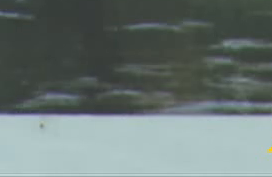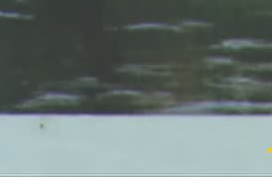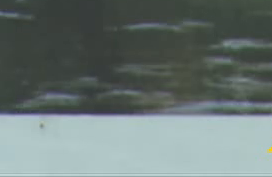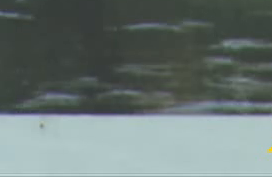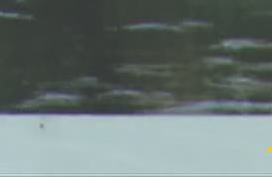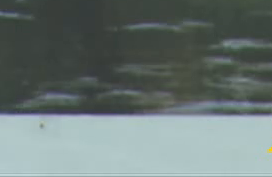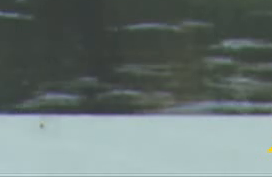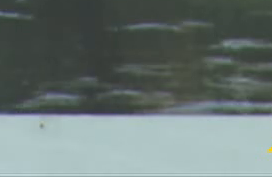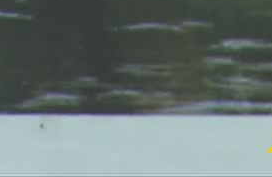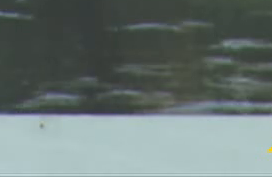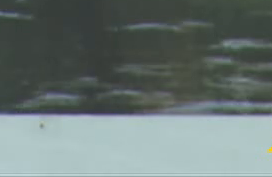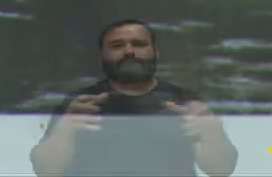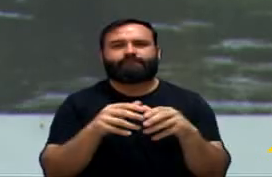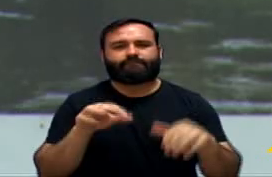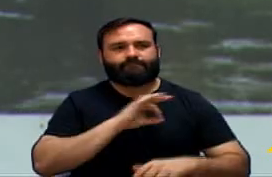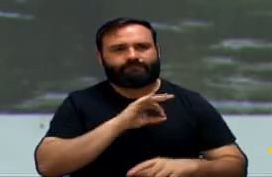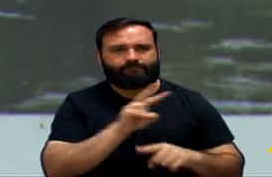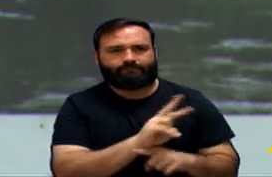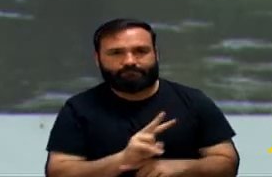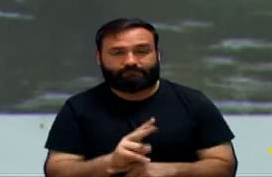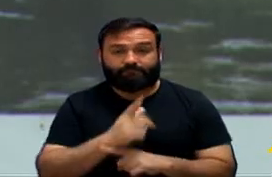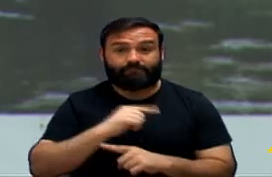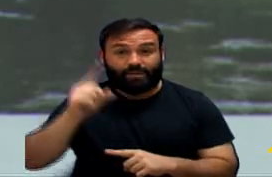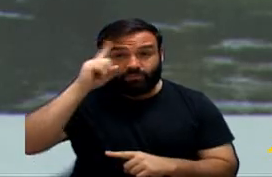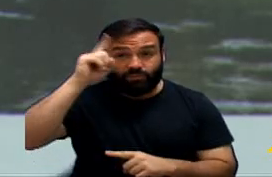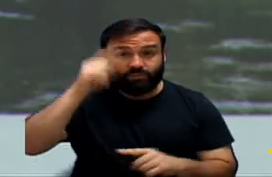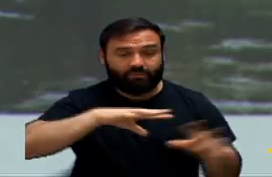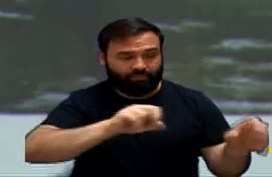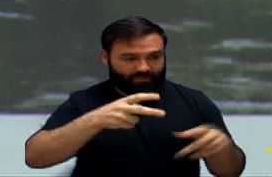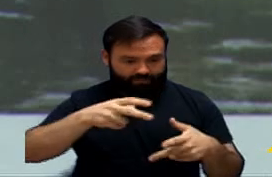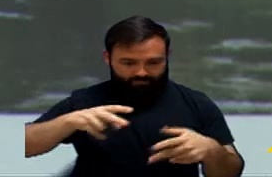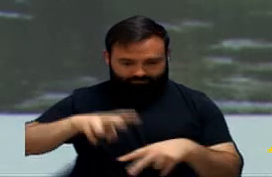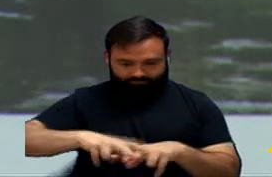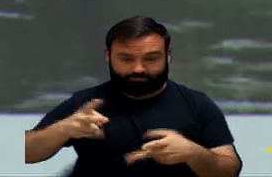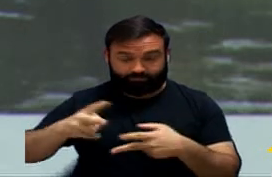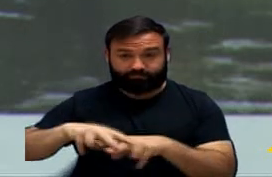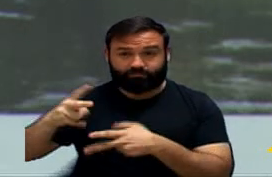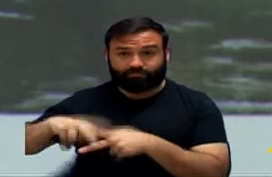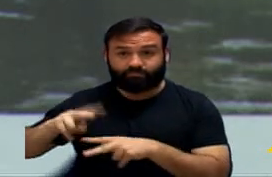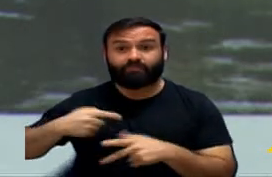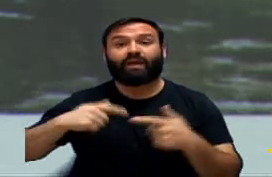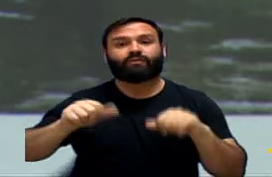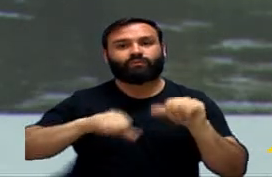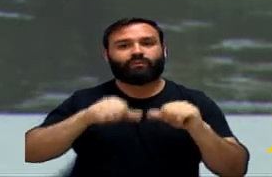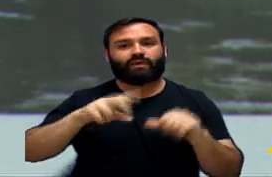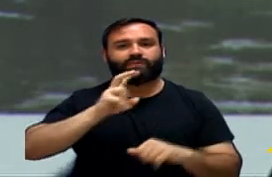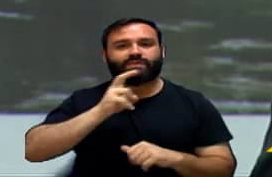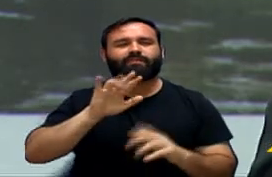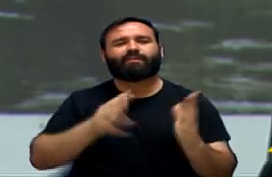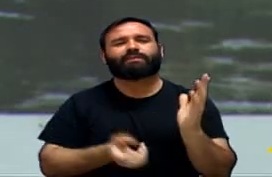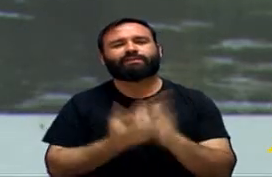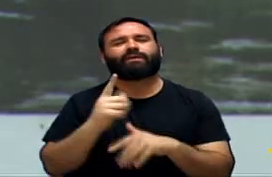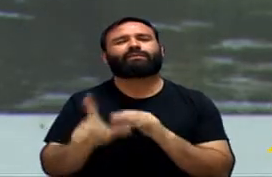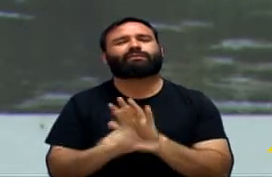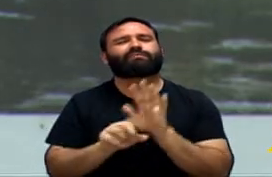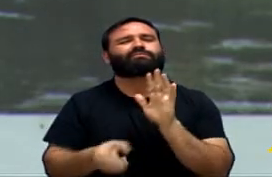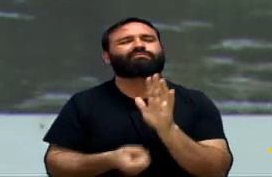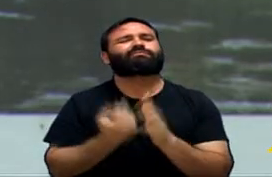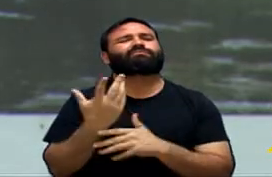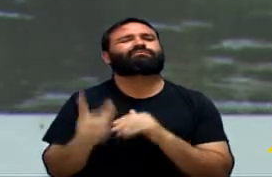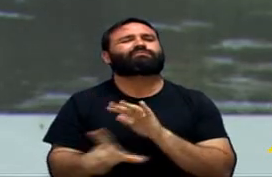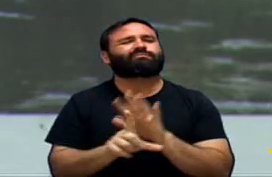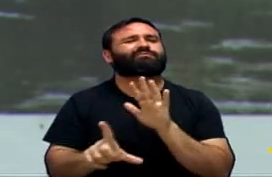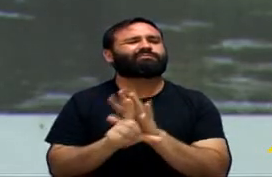motos aí sim nós vamos mudar esse patamar na cidade de Sorocaba mas enquanto a gente ficar criando leis leis leis leis e